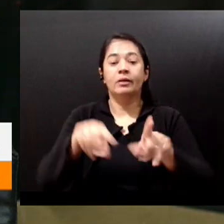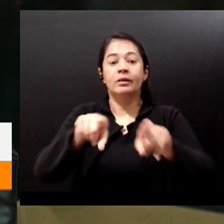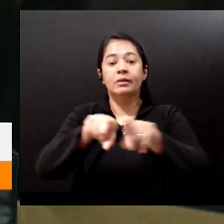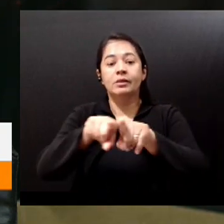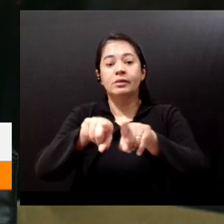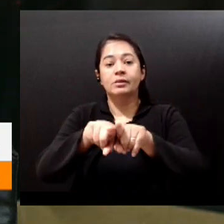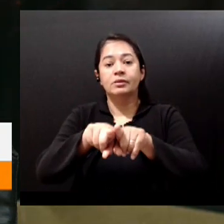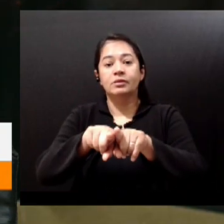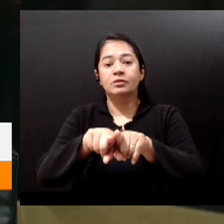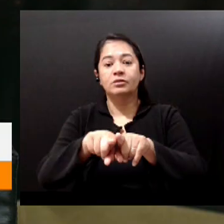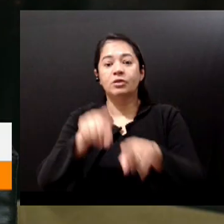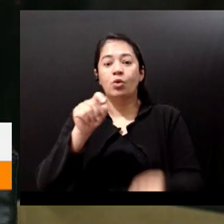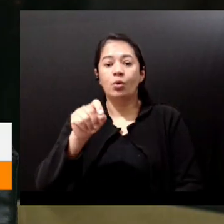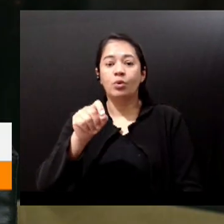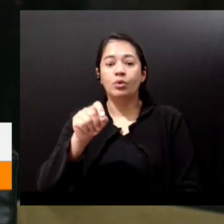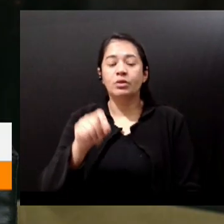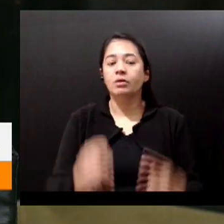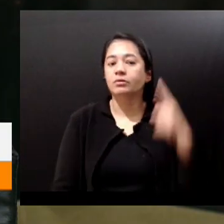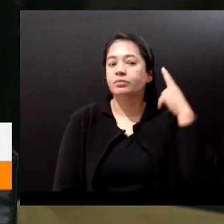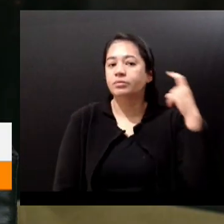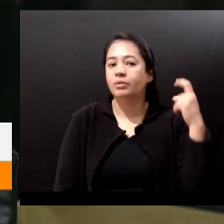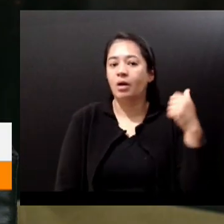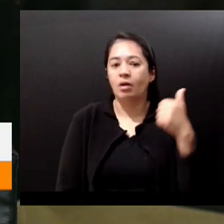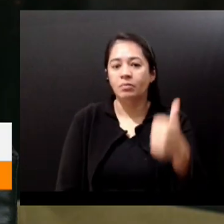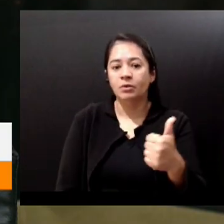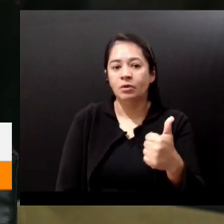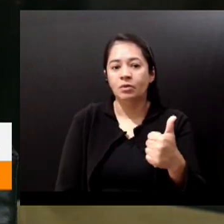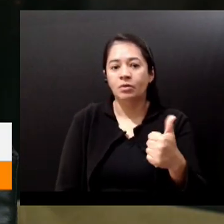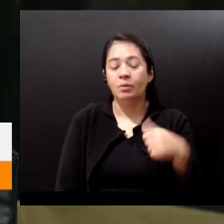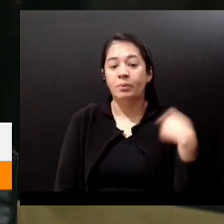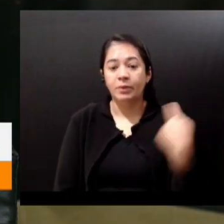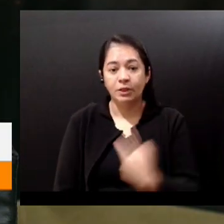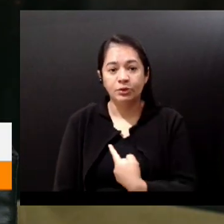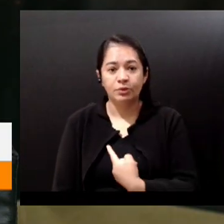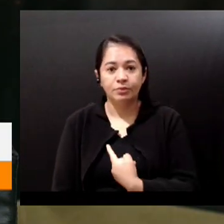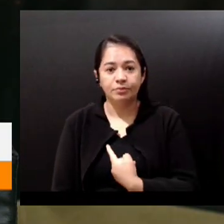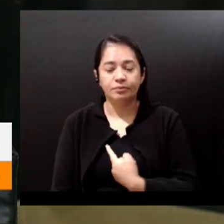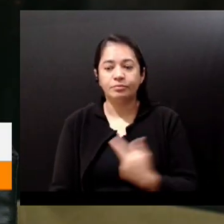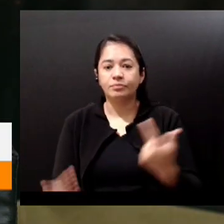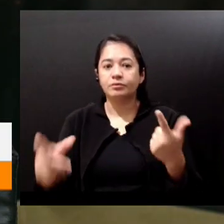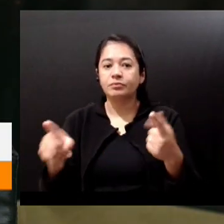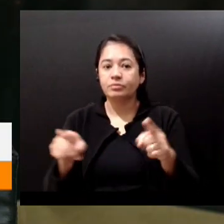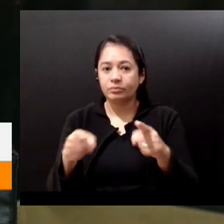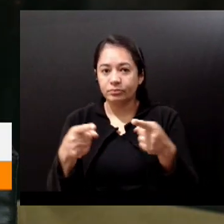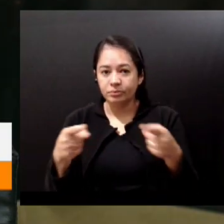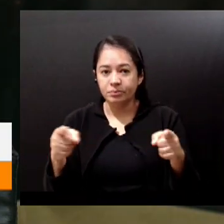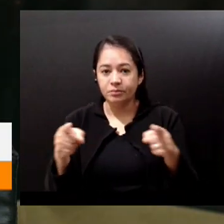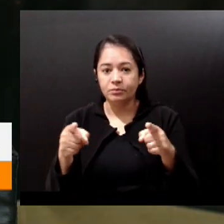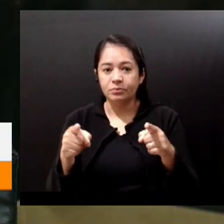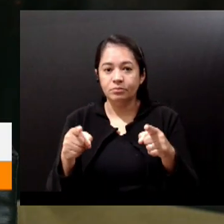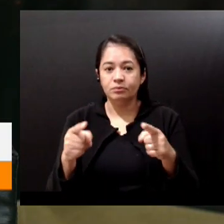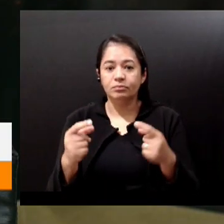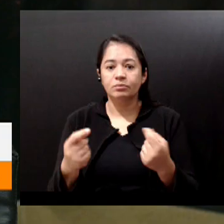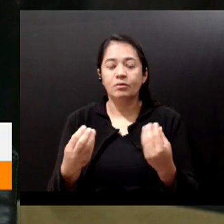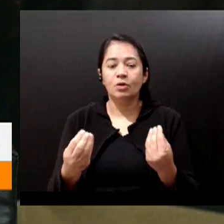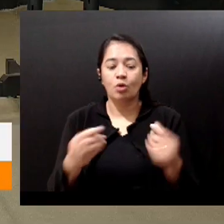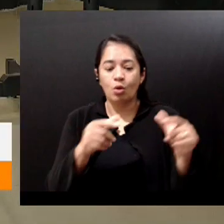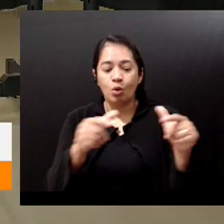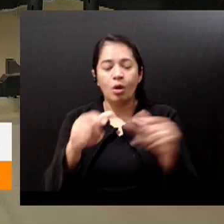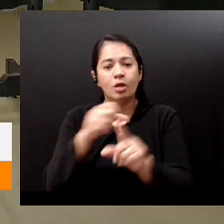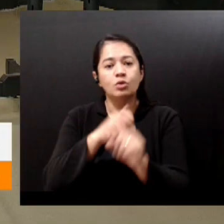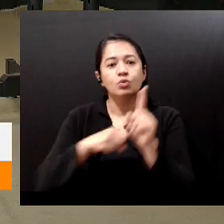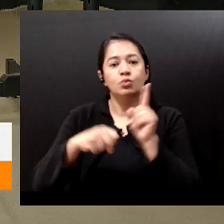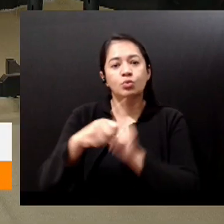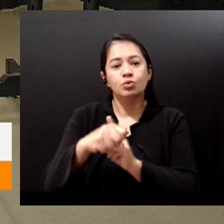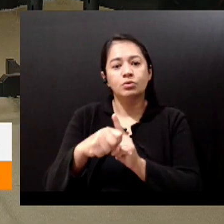som traz de positivo para a gente, no caso aqui a música, né? Em um ambiente social, qual a